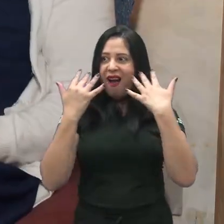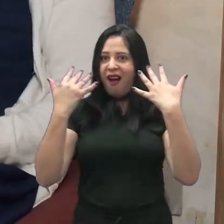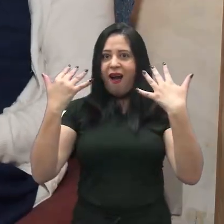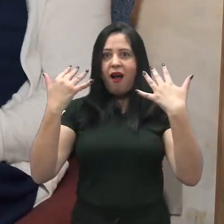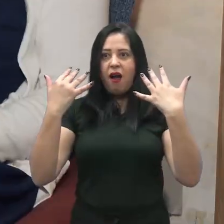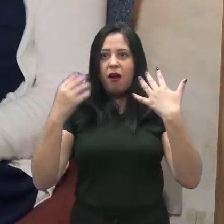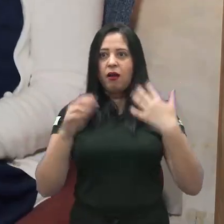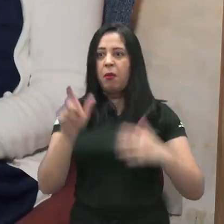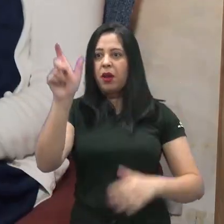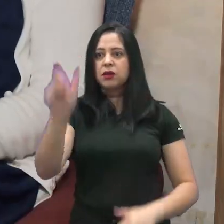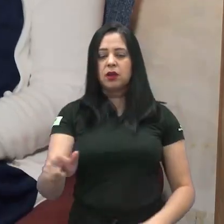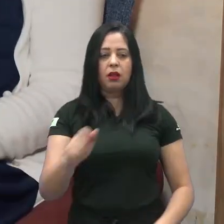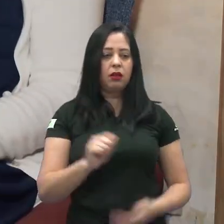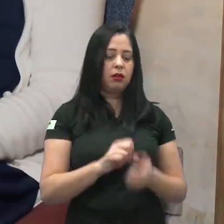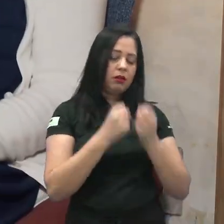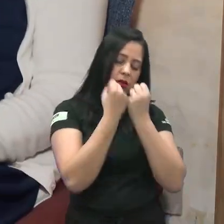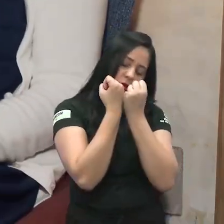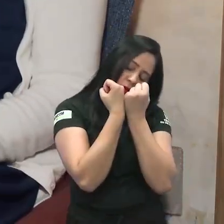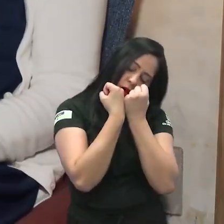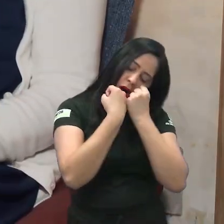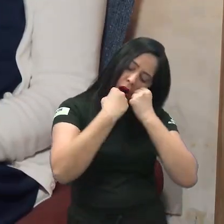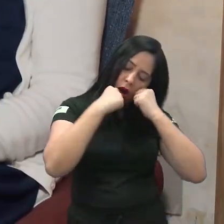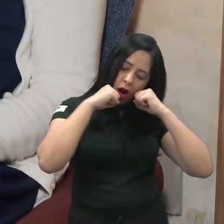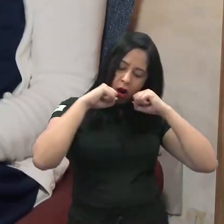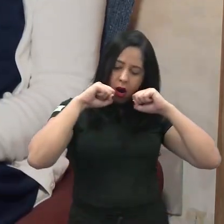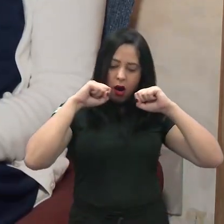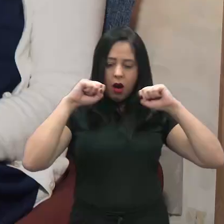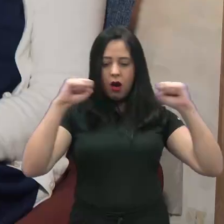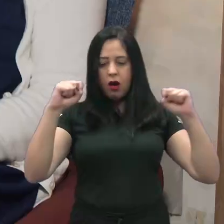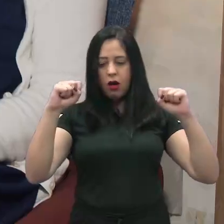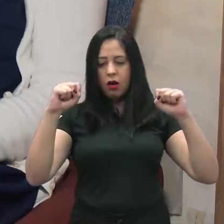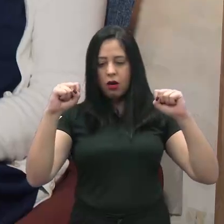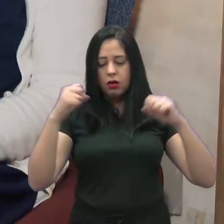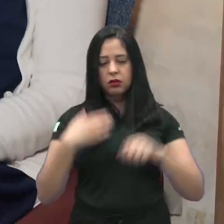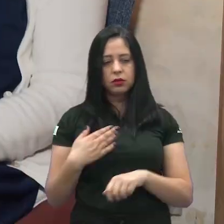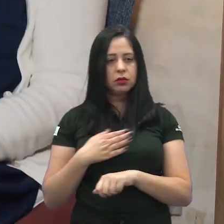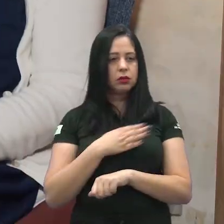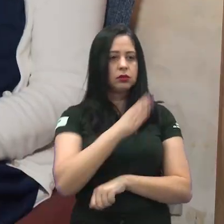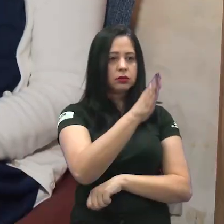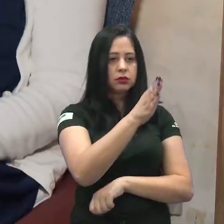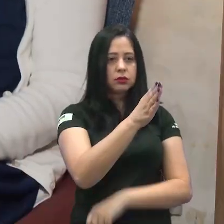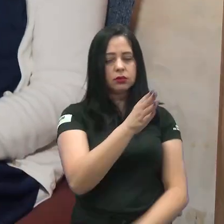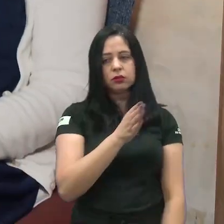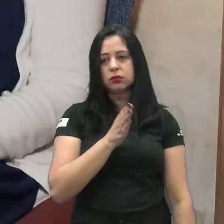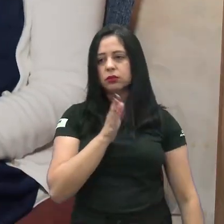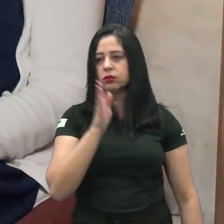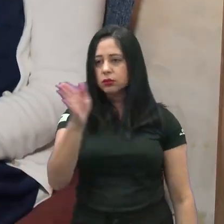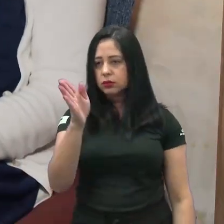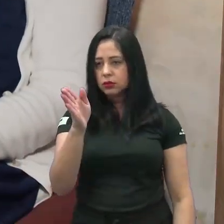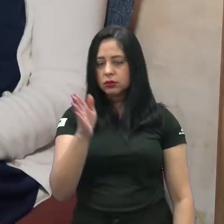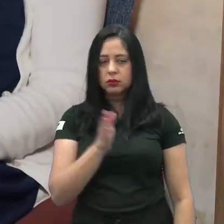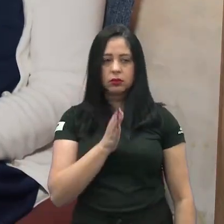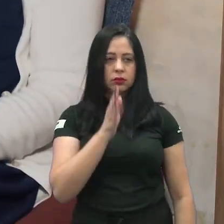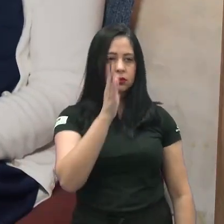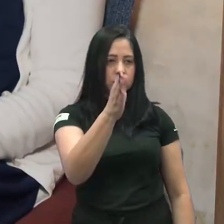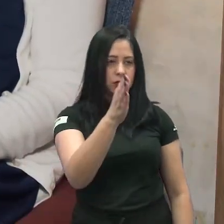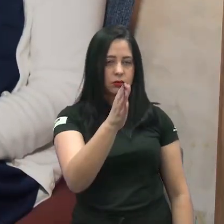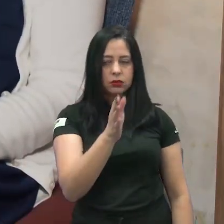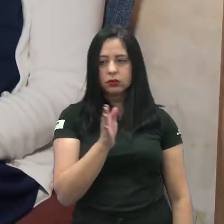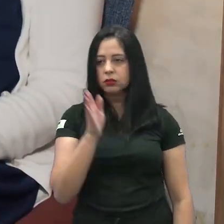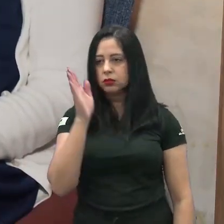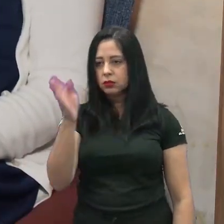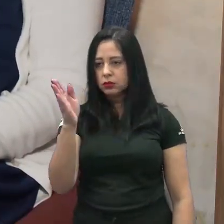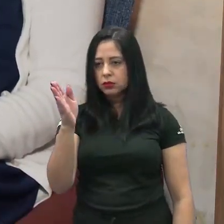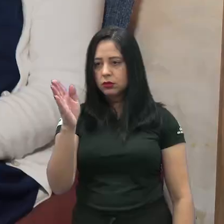acorda, levanta, tem uma série de atividades que vão, muitas vezes, anestesiar seus sentidos durante o